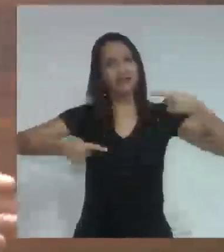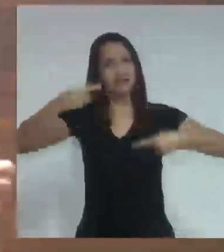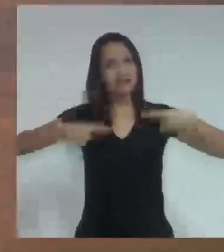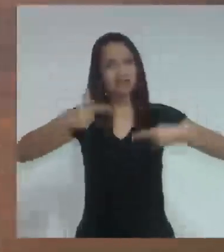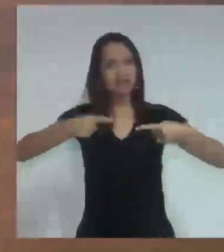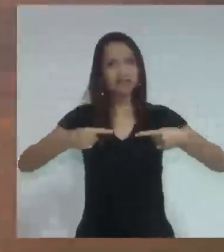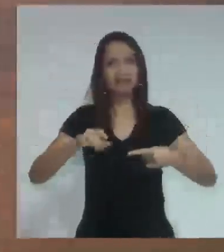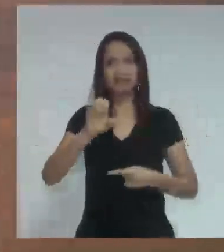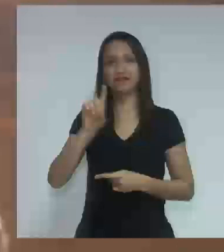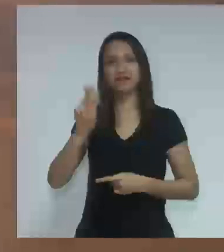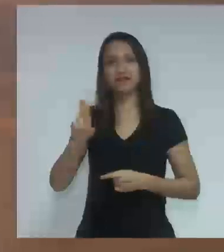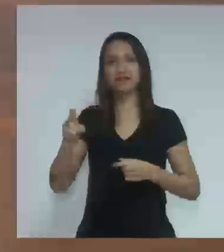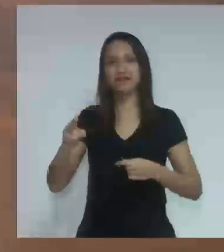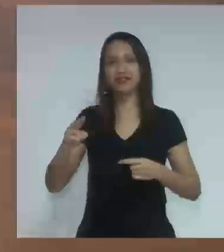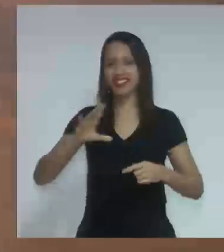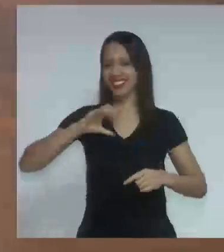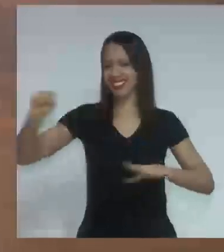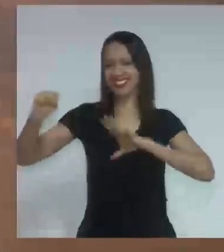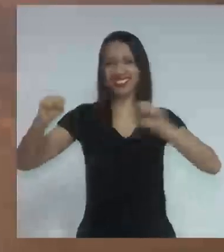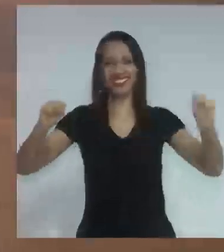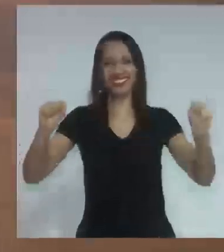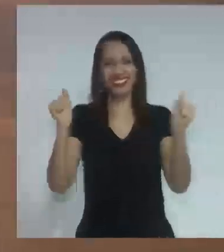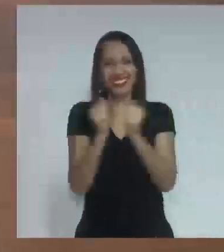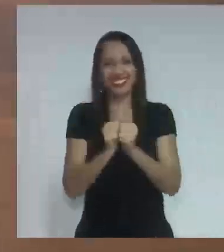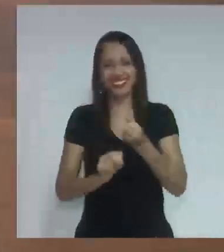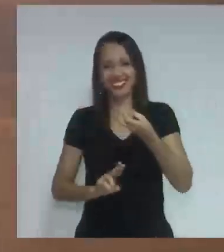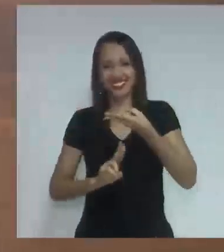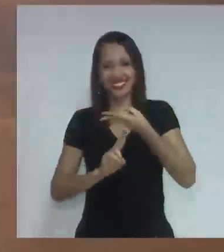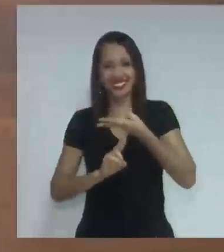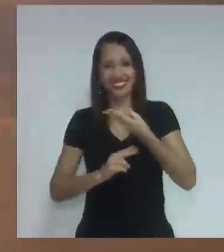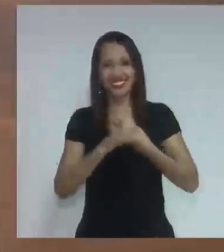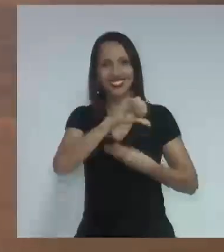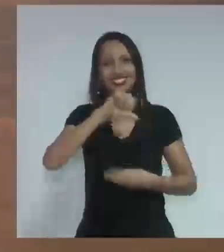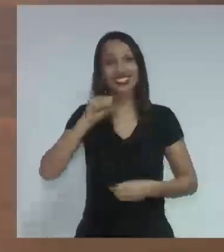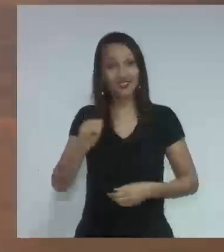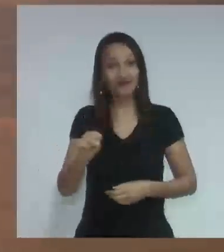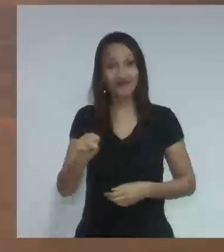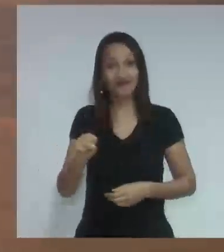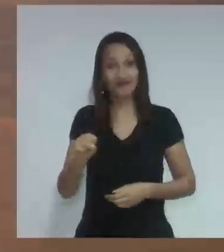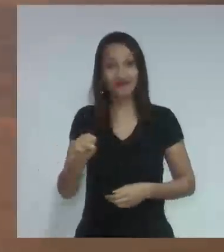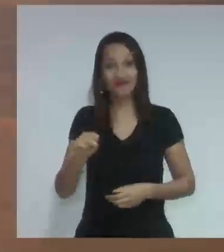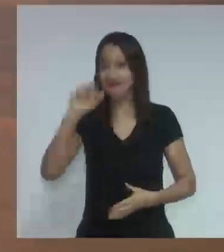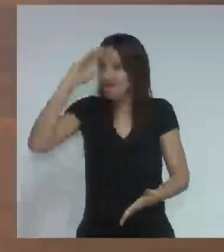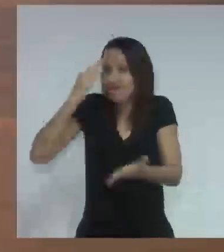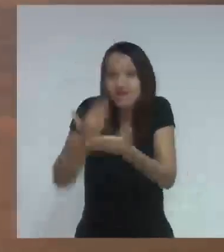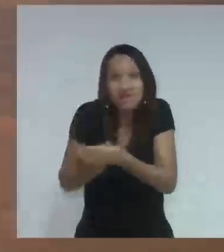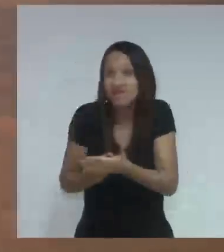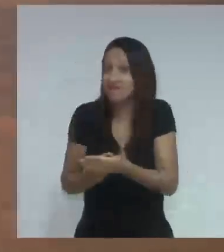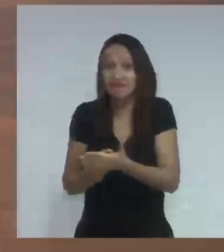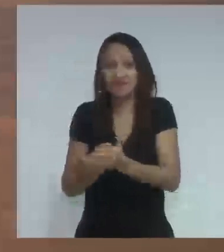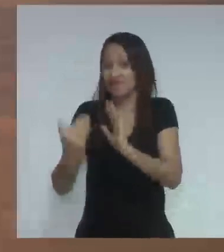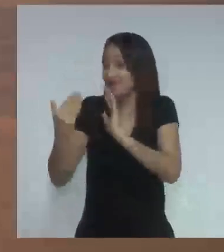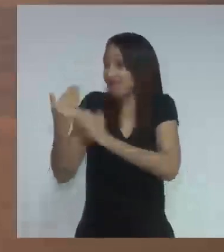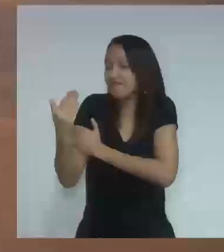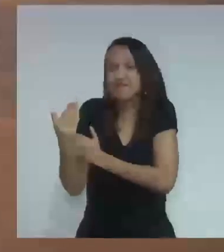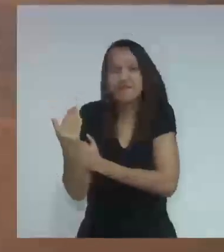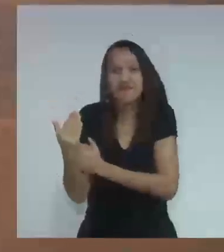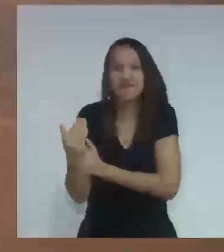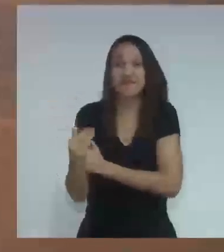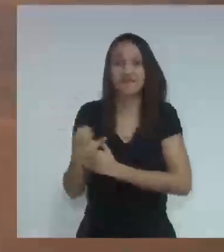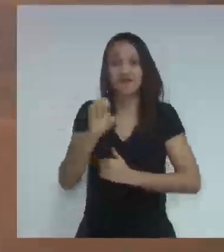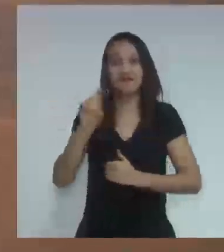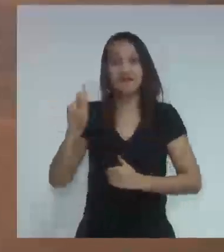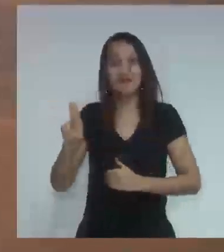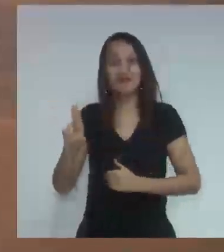O Edu, nós somos campeões juntos em 98 na Capela. Se eu não confiasse no Edu, eu não seria o meu vice,